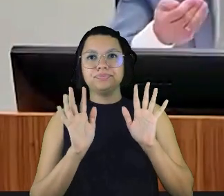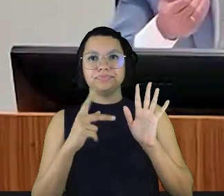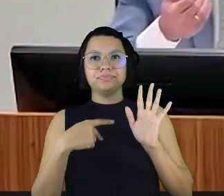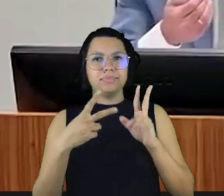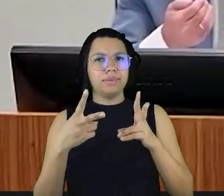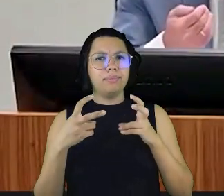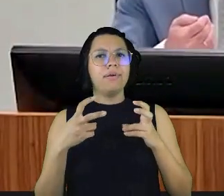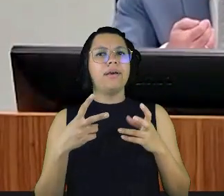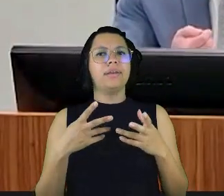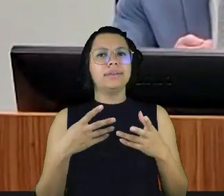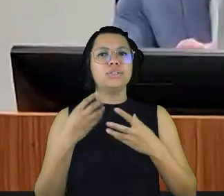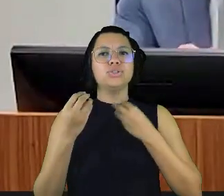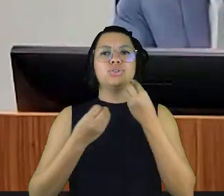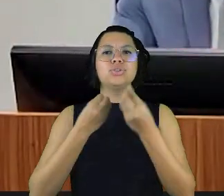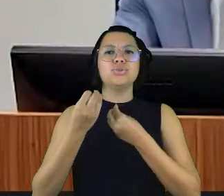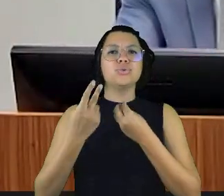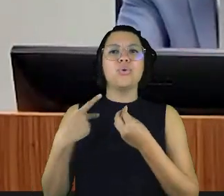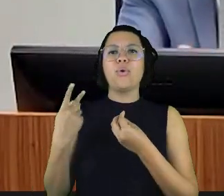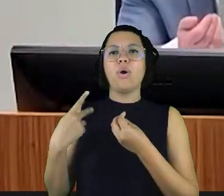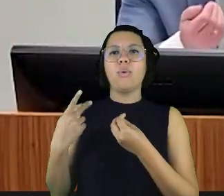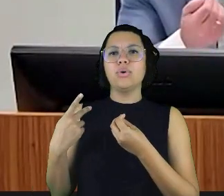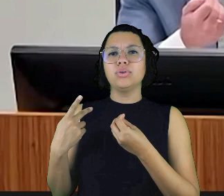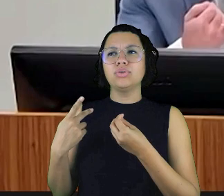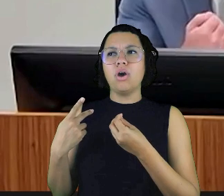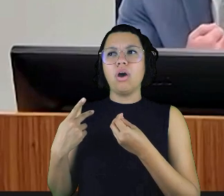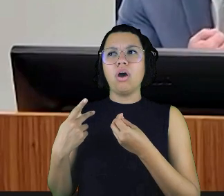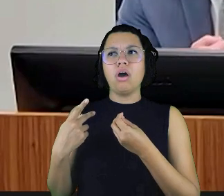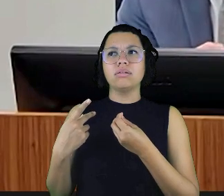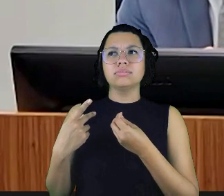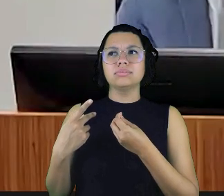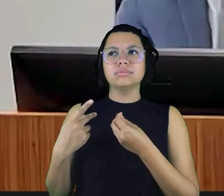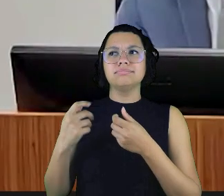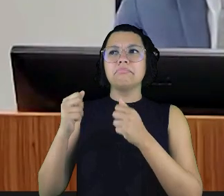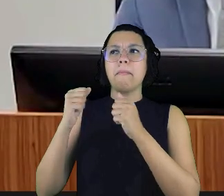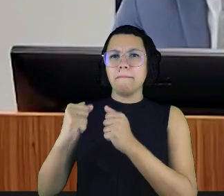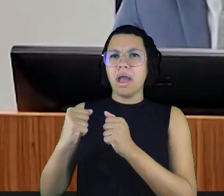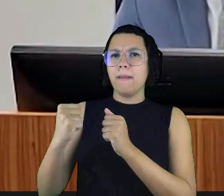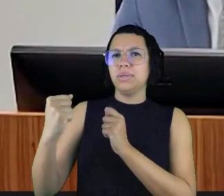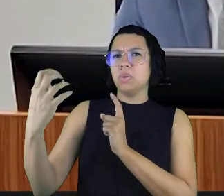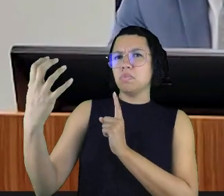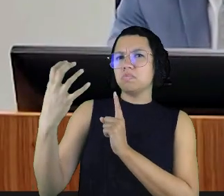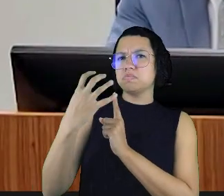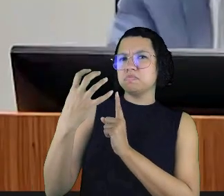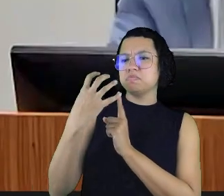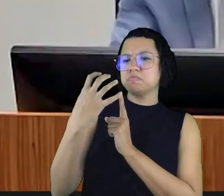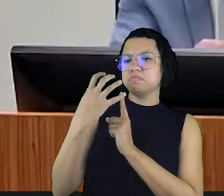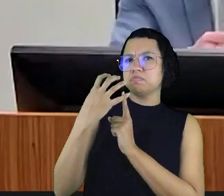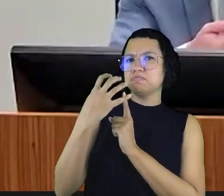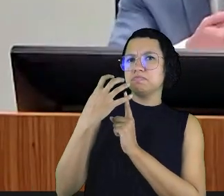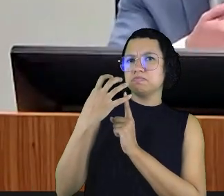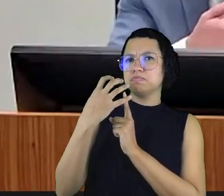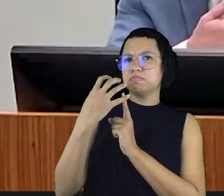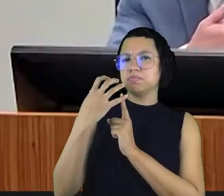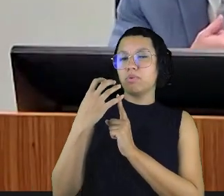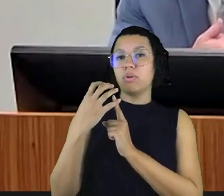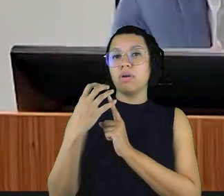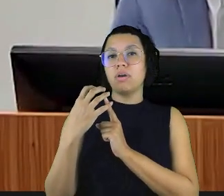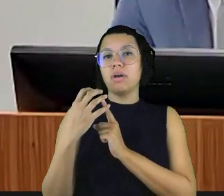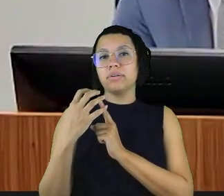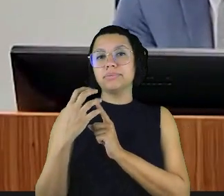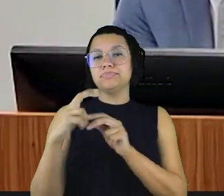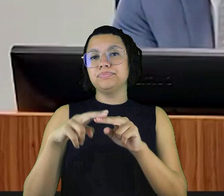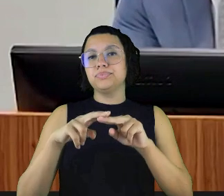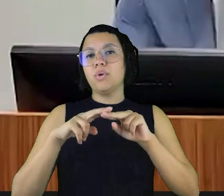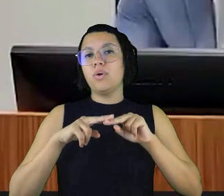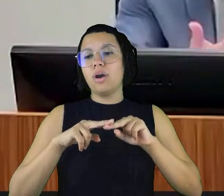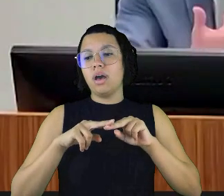como nós estamos nos deixando influenciar por esse